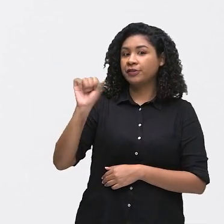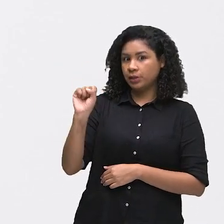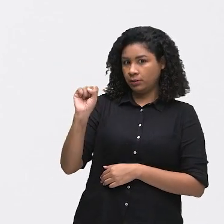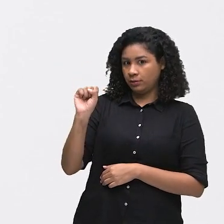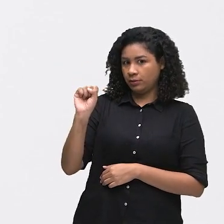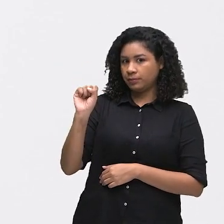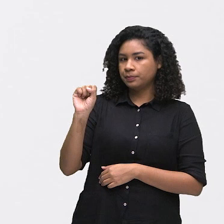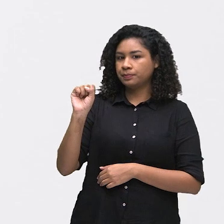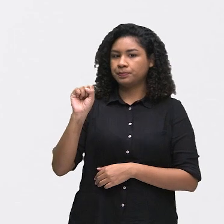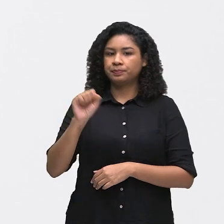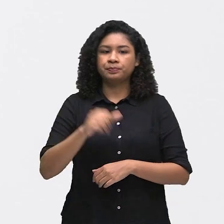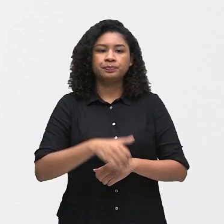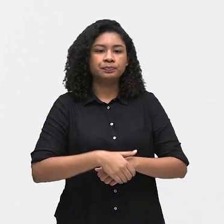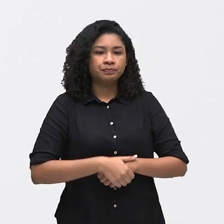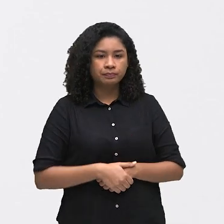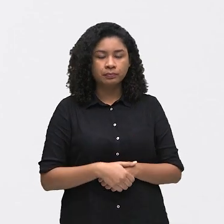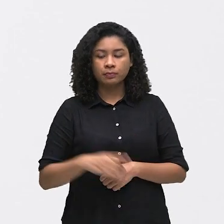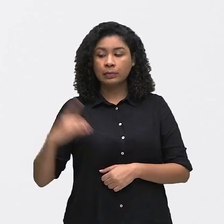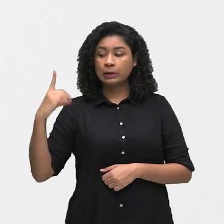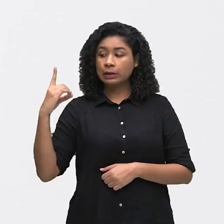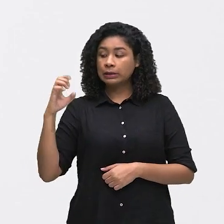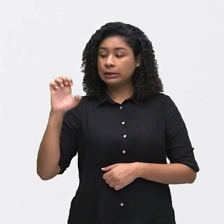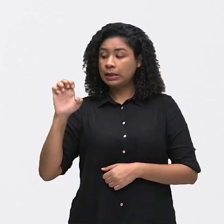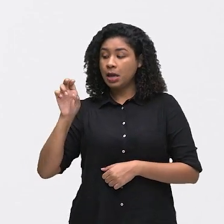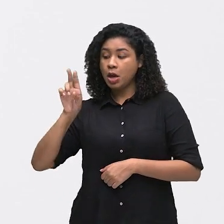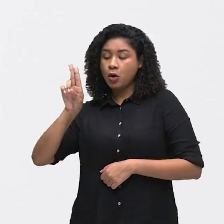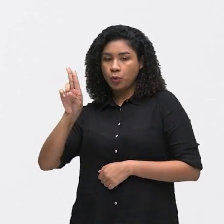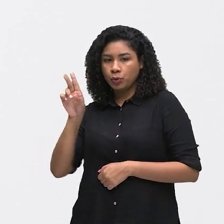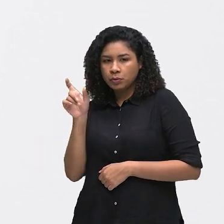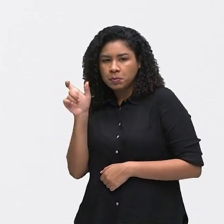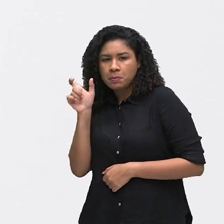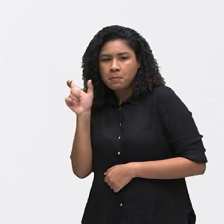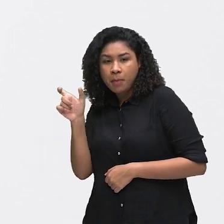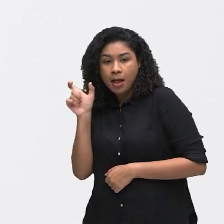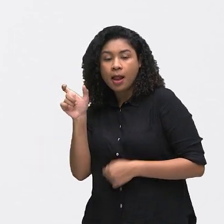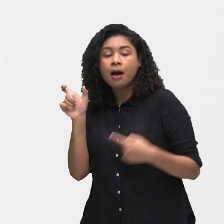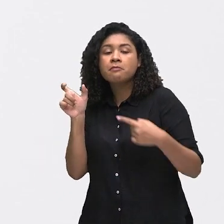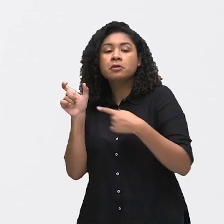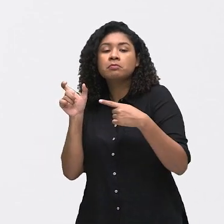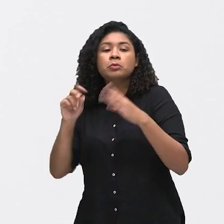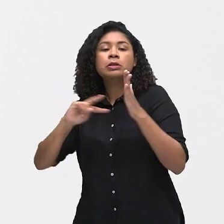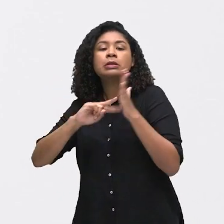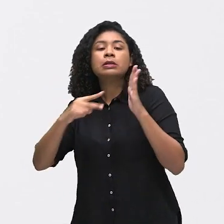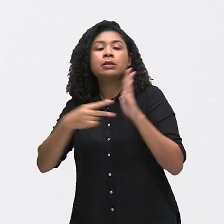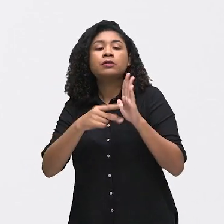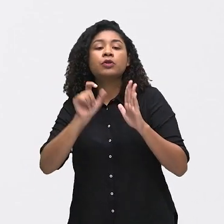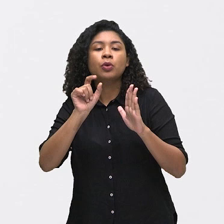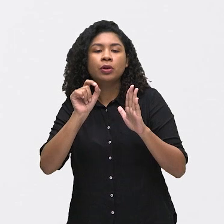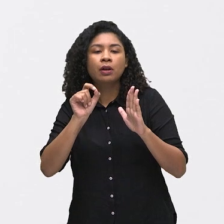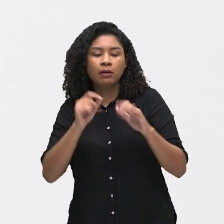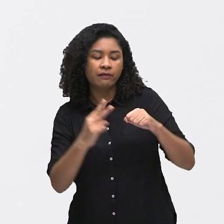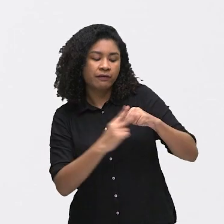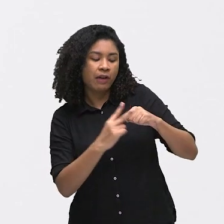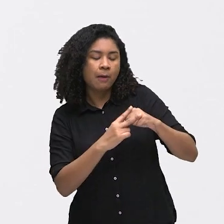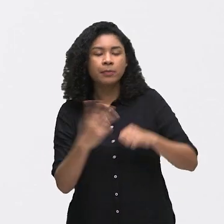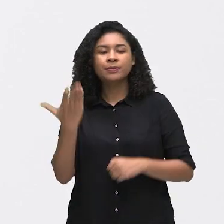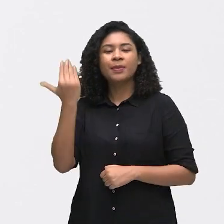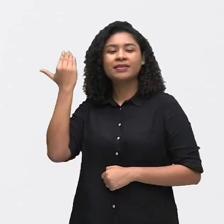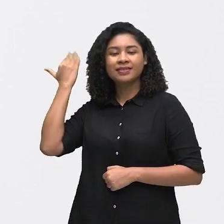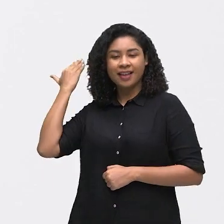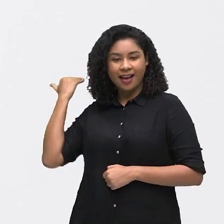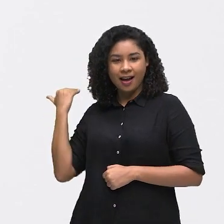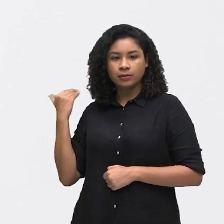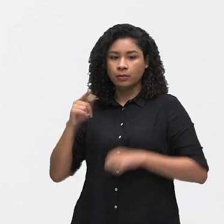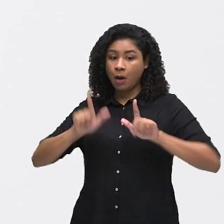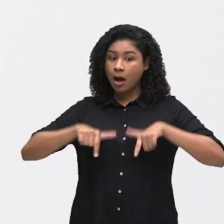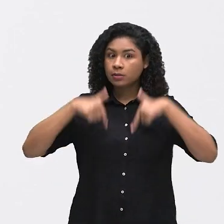presente. Deu, o verbo dar, conjugado aqui no pretérito, no passado, não é? Essa ação